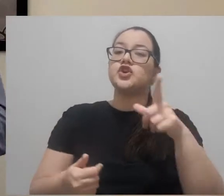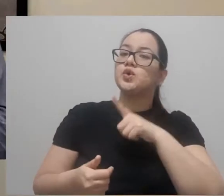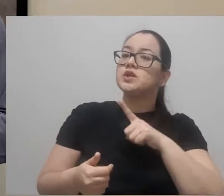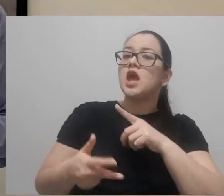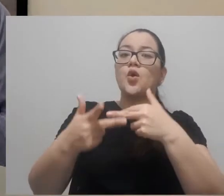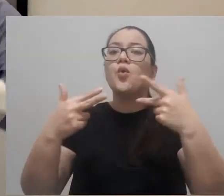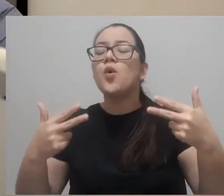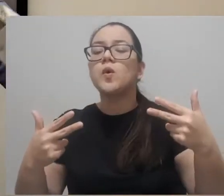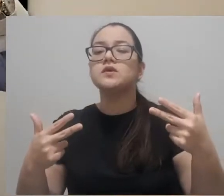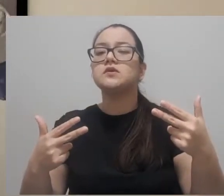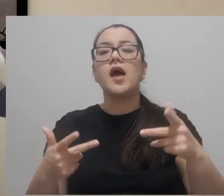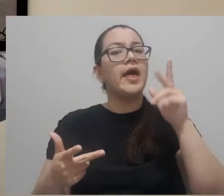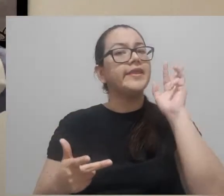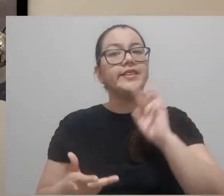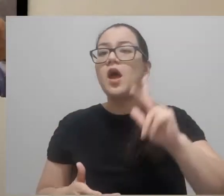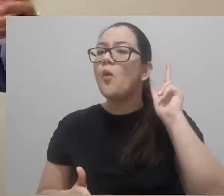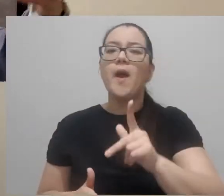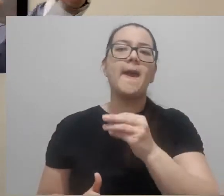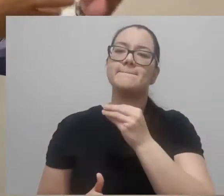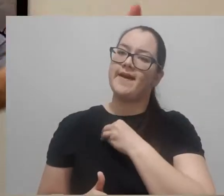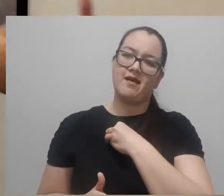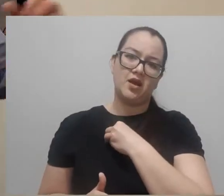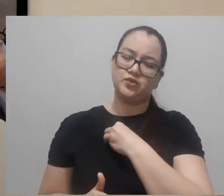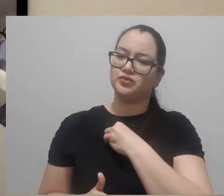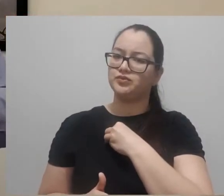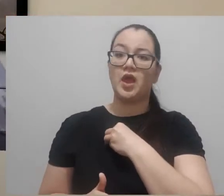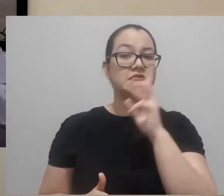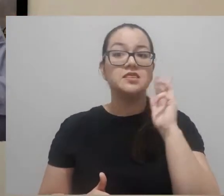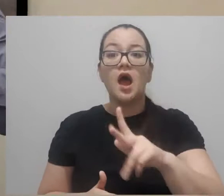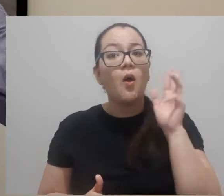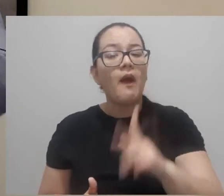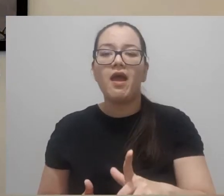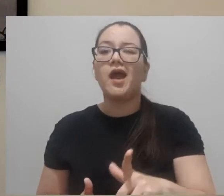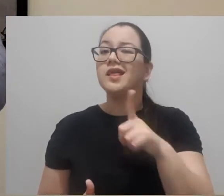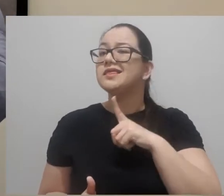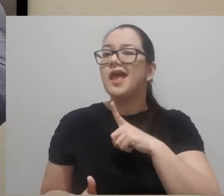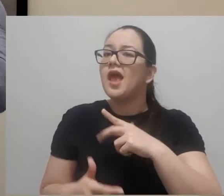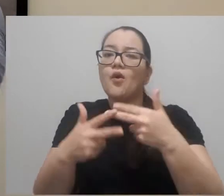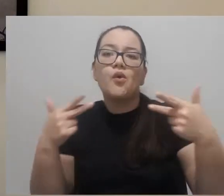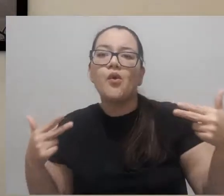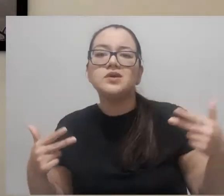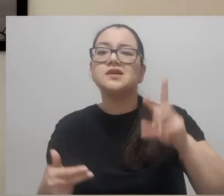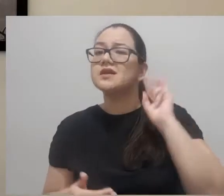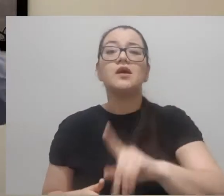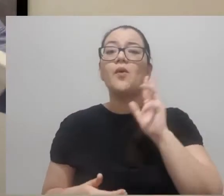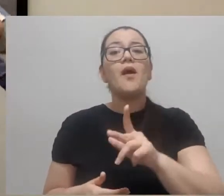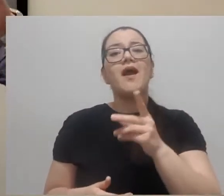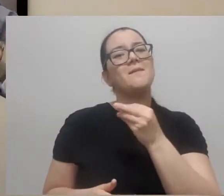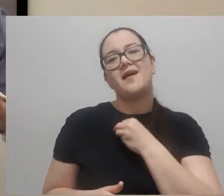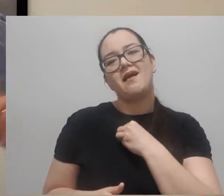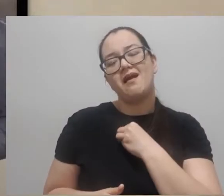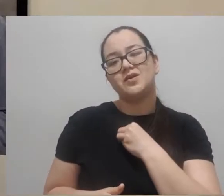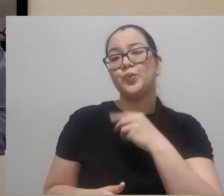pecado. Jesus não está condenando a pessoa que tem riquezas. Jesus não está condenando a pessoa que tem seus bens